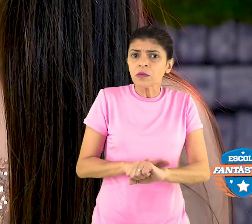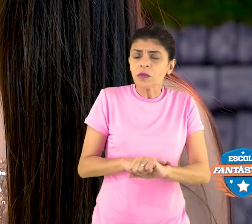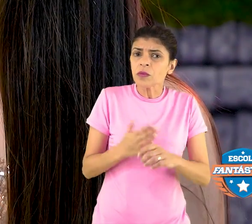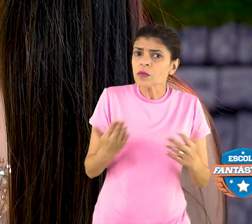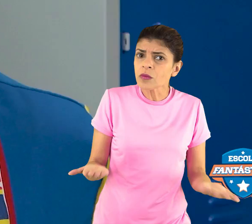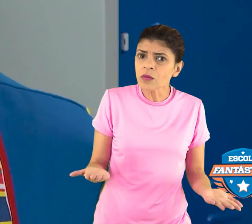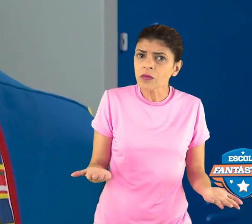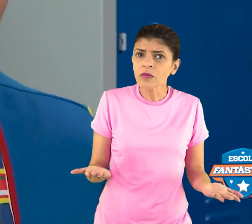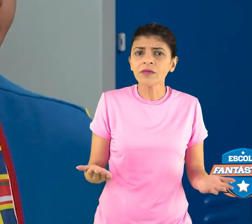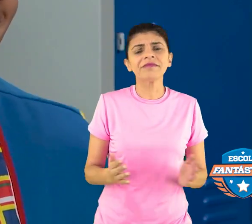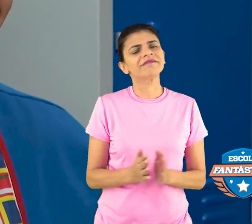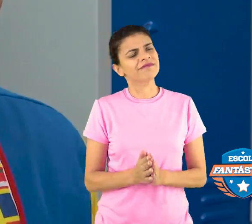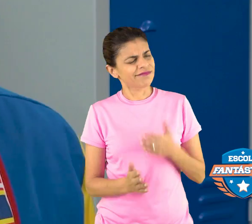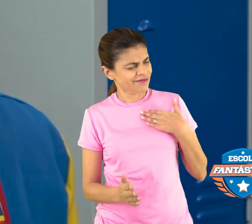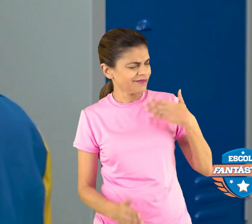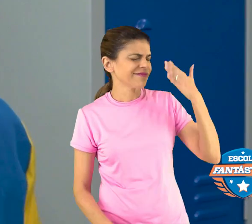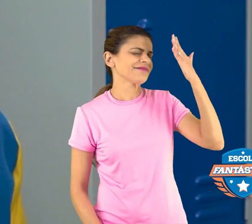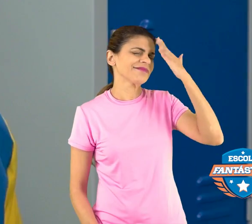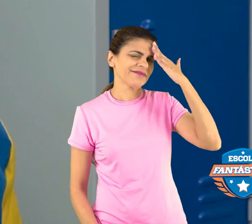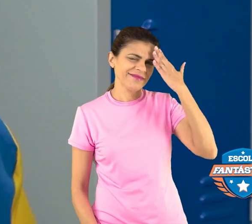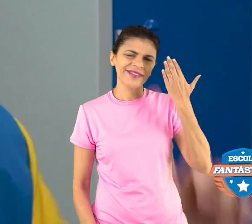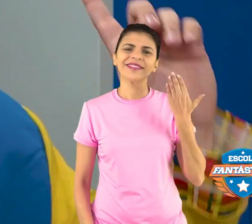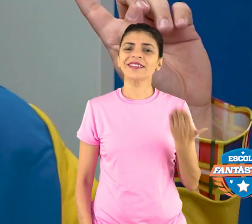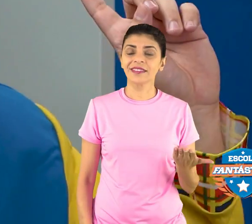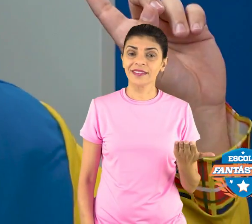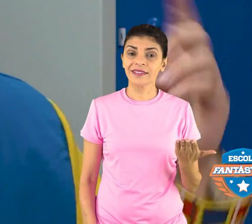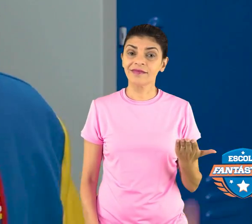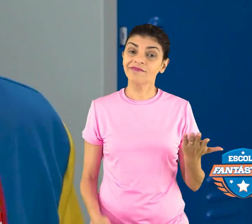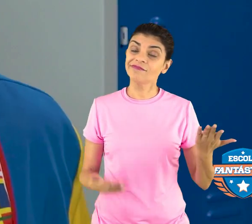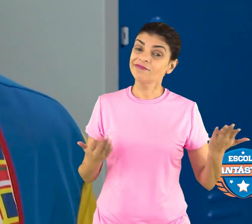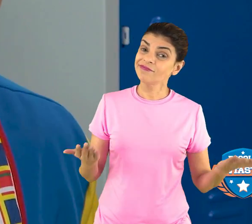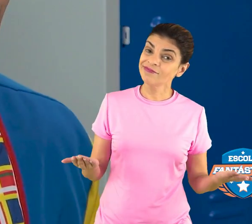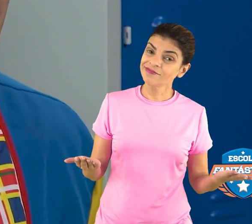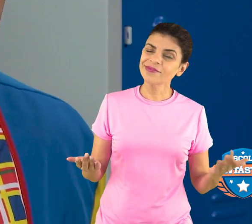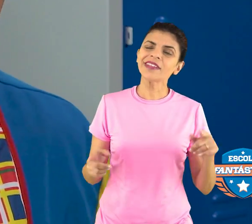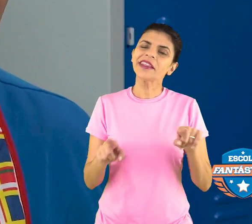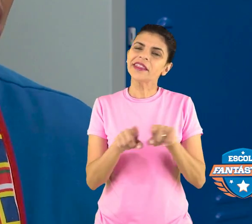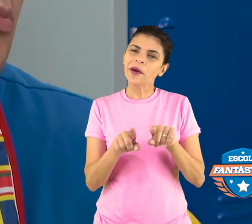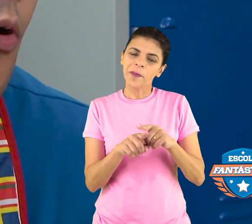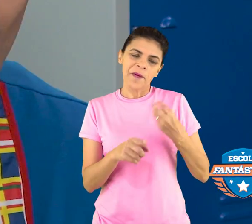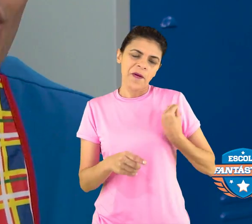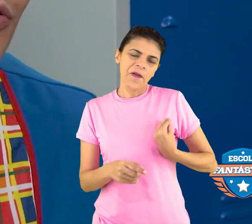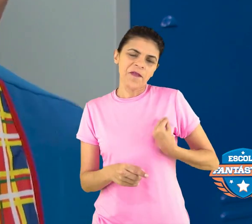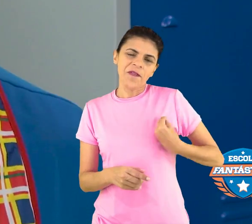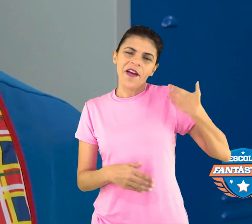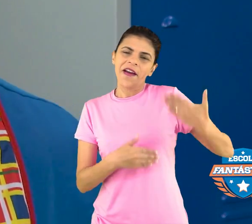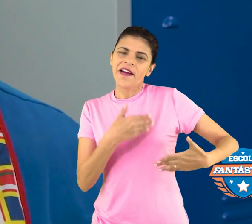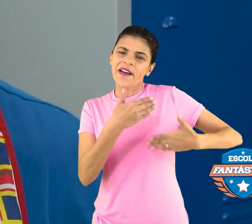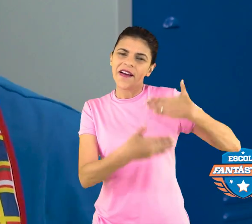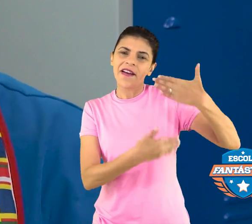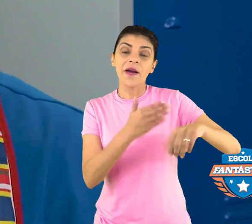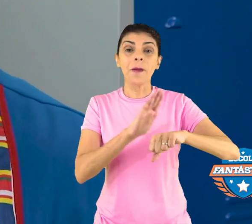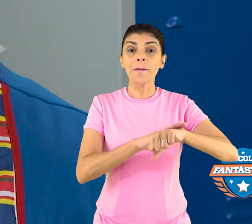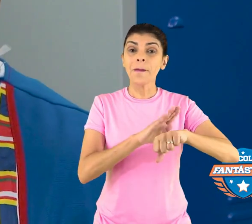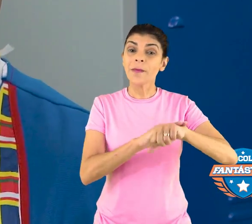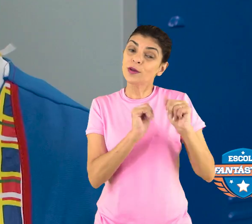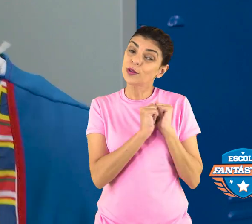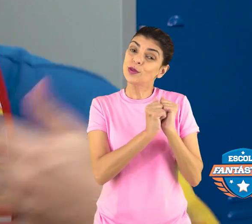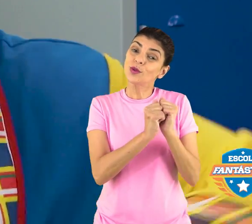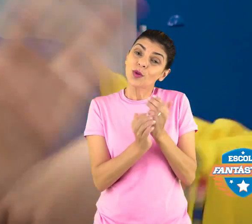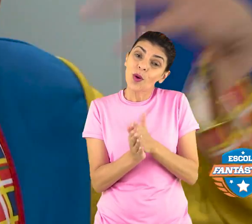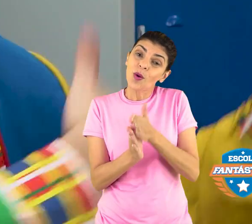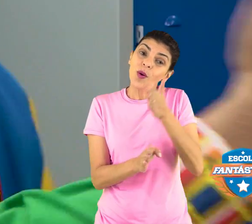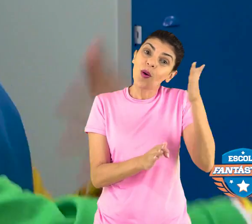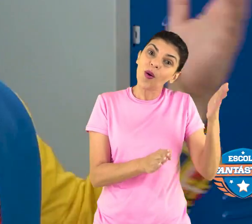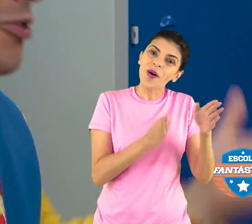momento. Eu sei, Gi, mas... a gente também pode viver muitos outros momentos juntos